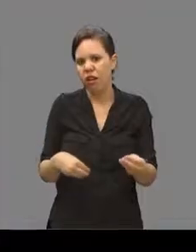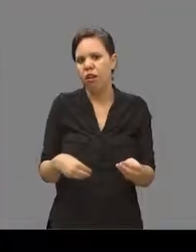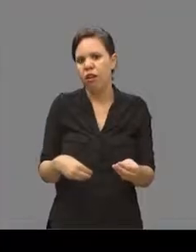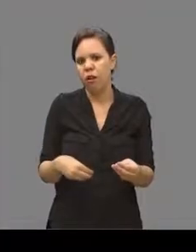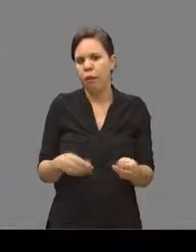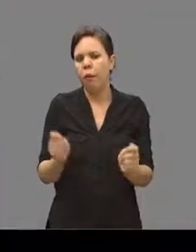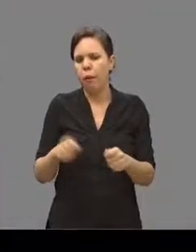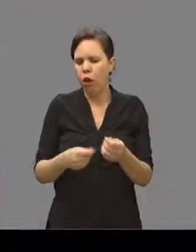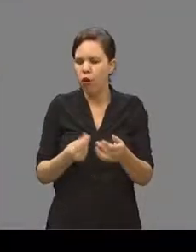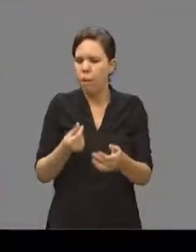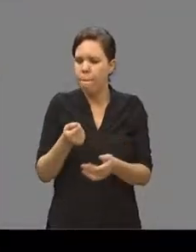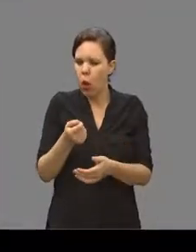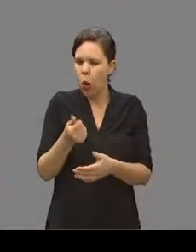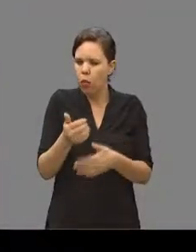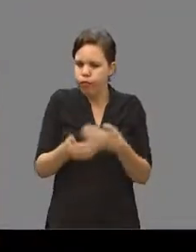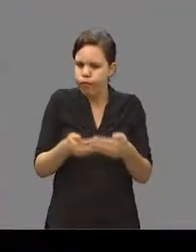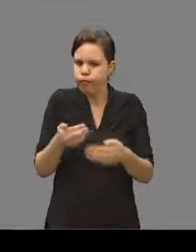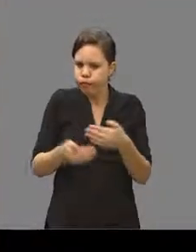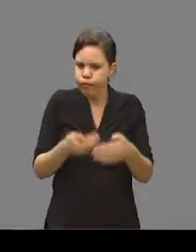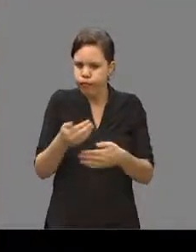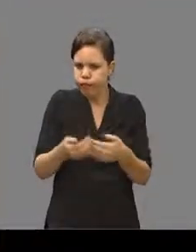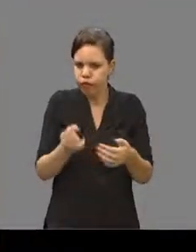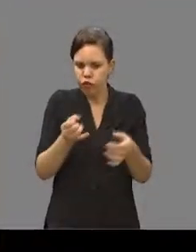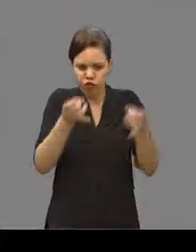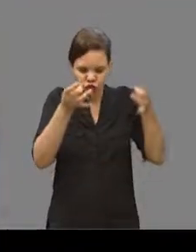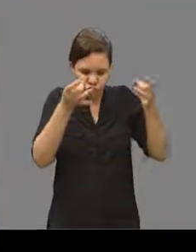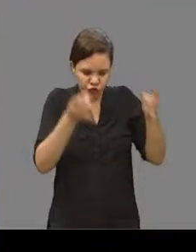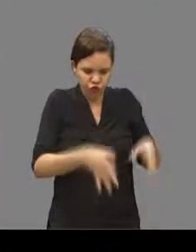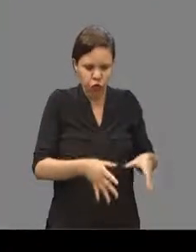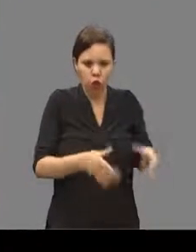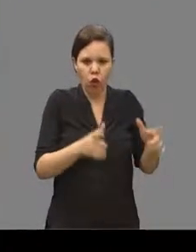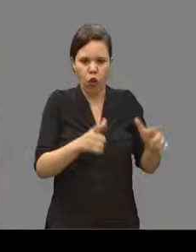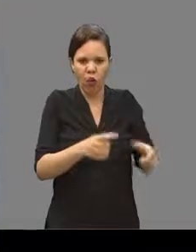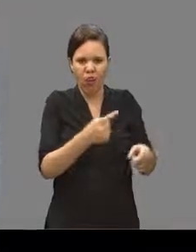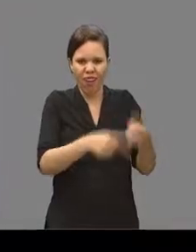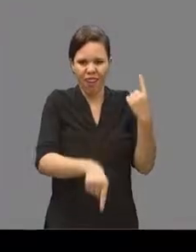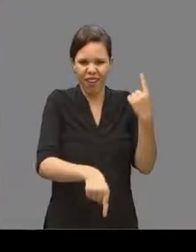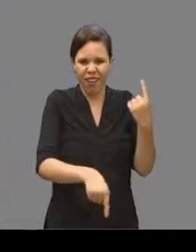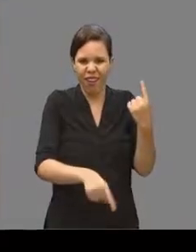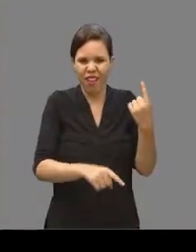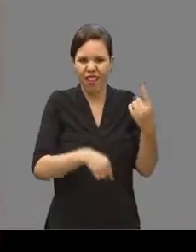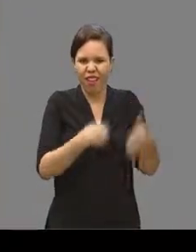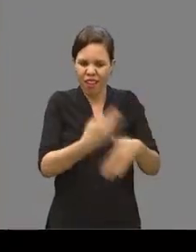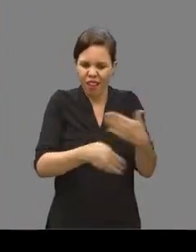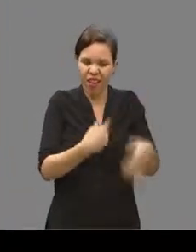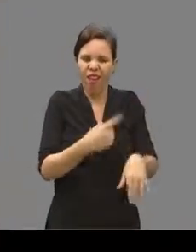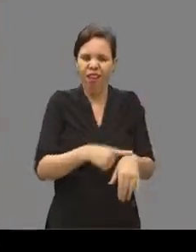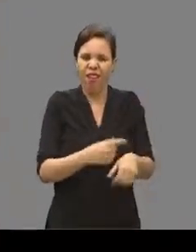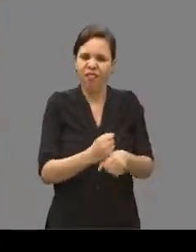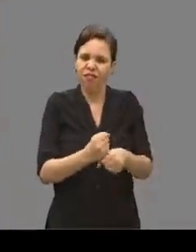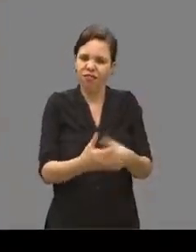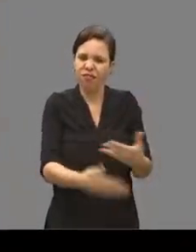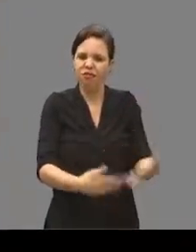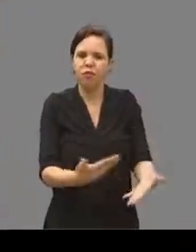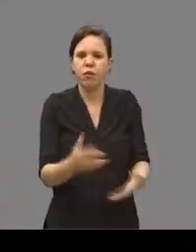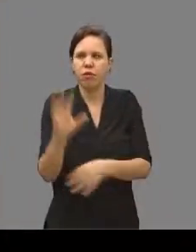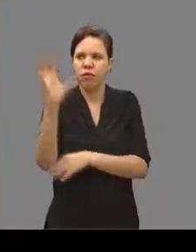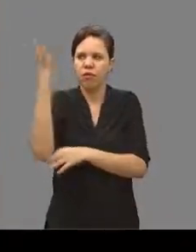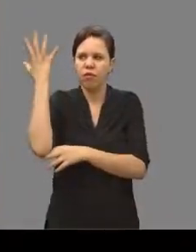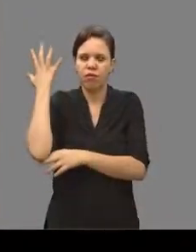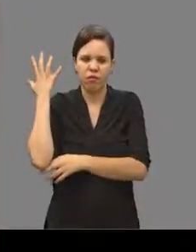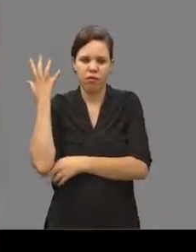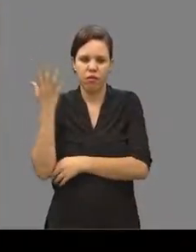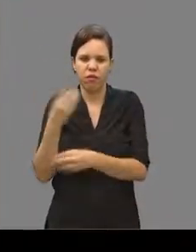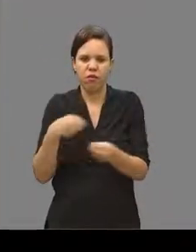se degradar aos poucos. E se for descartado incorretamente, com o passar do tempo no meio ambiente, o plástico